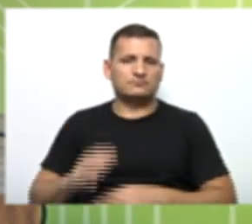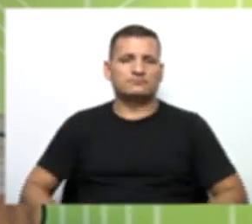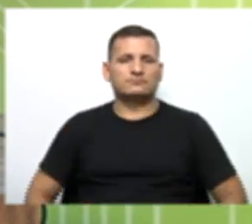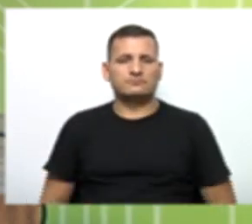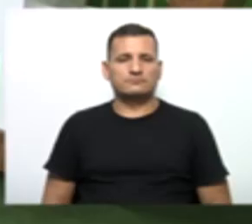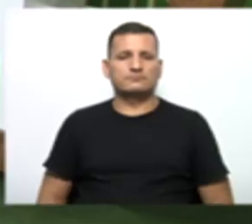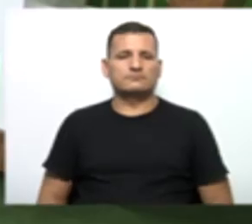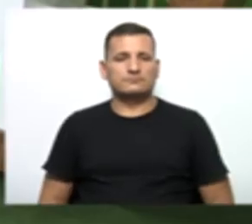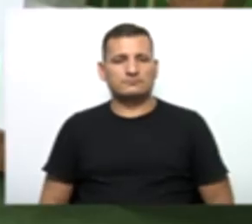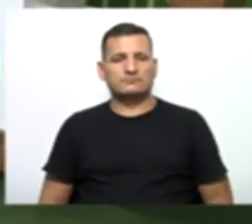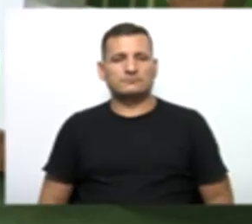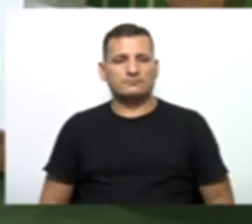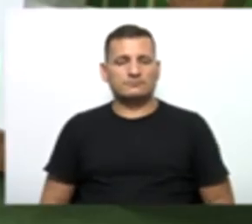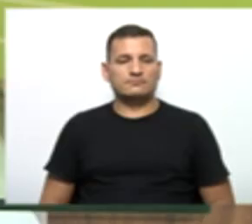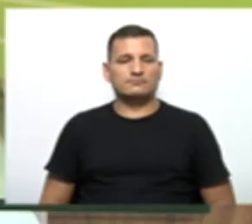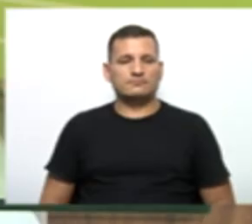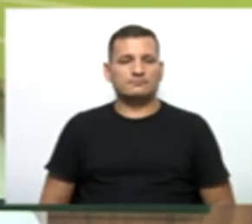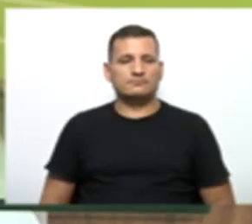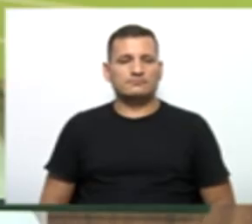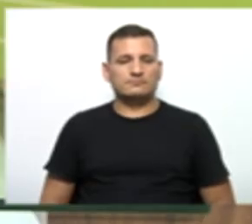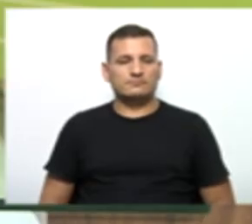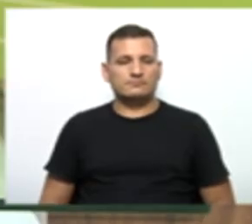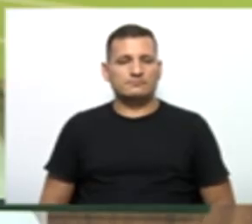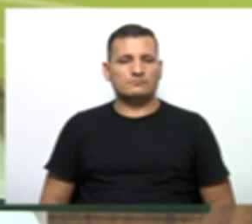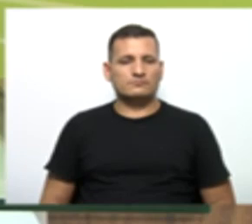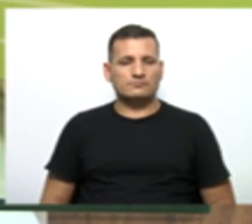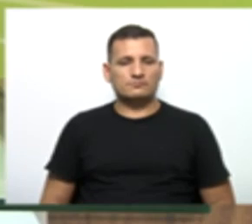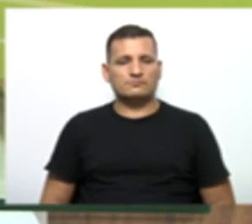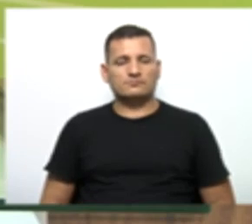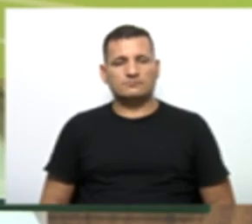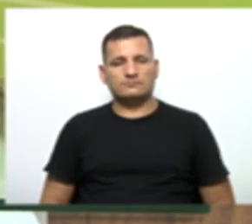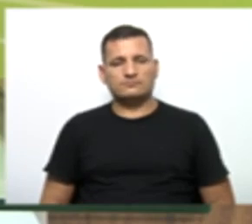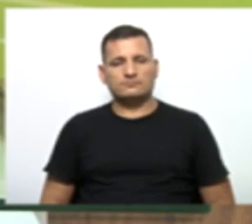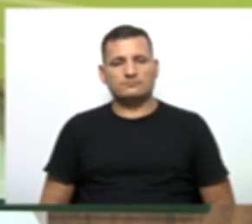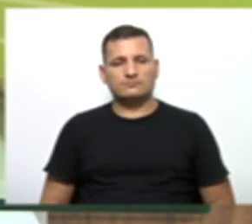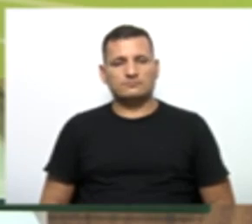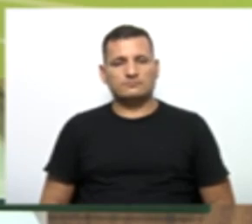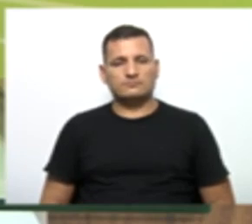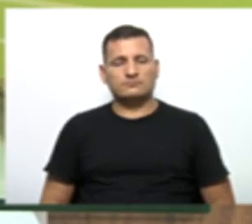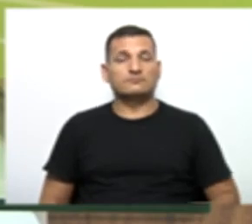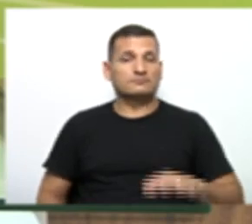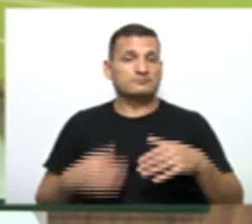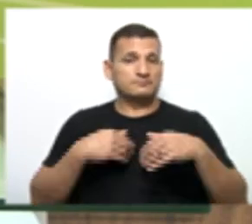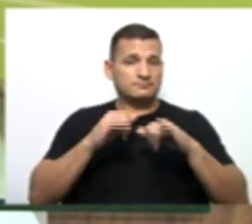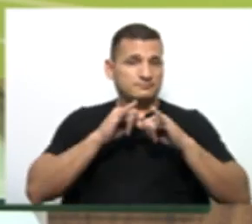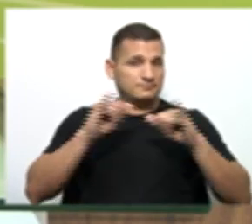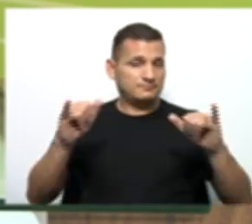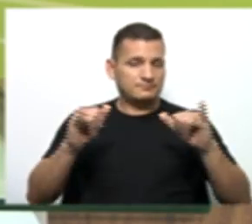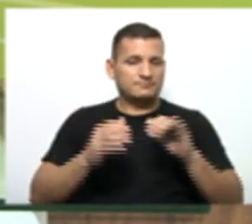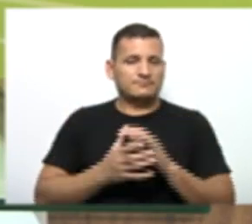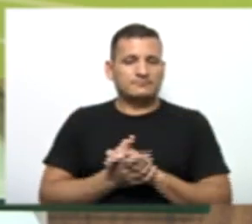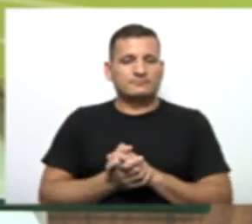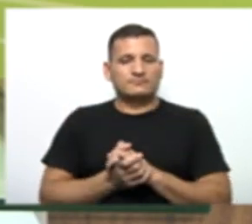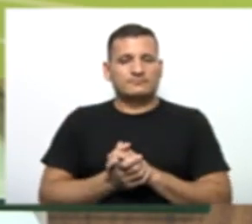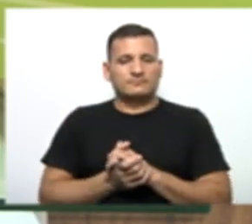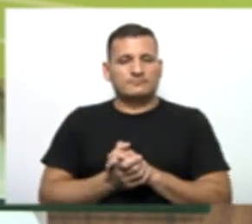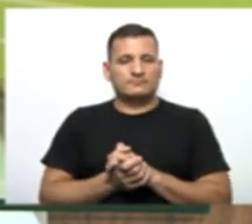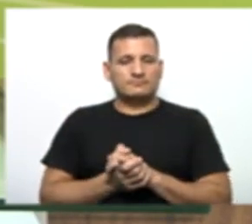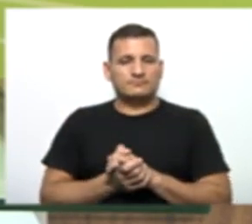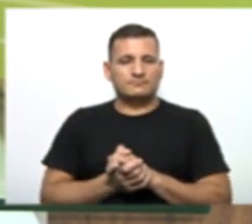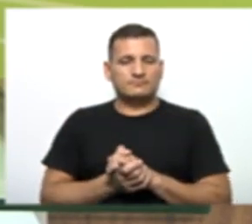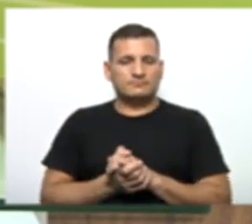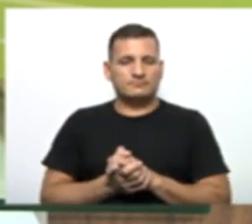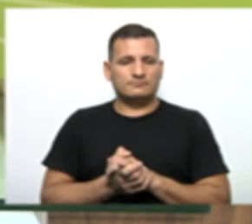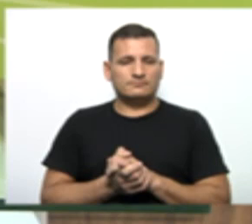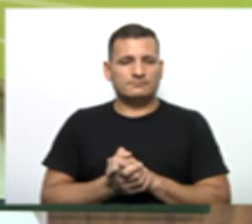Márcia? Exatamente, professor Willis. Eu gostaria de informar que, infelizmente, professor, não